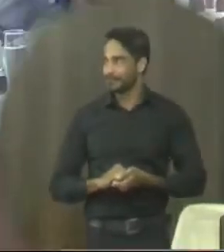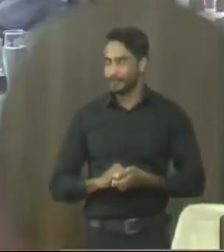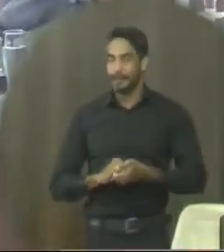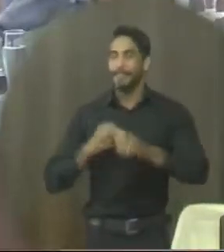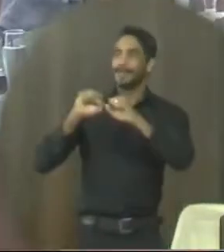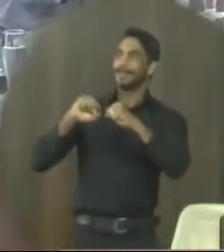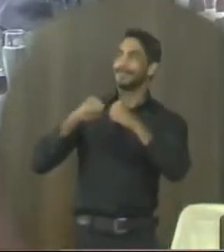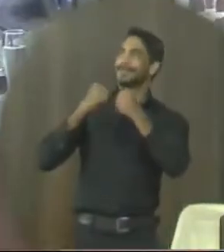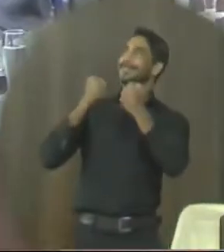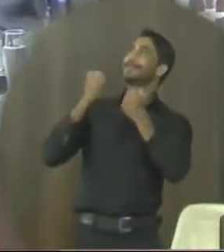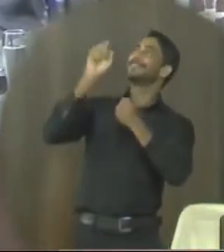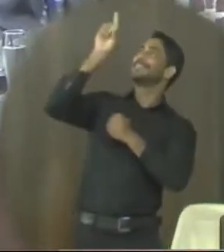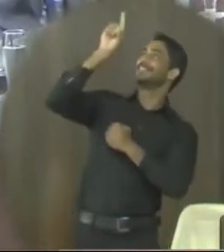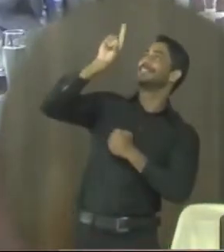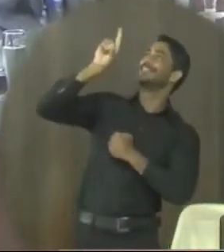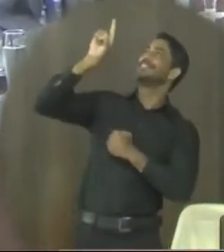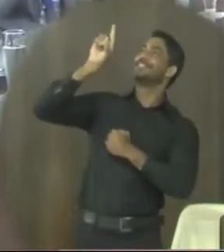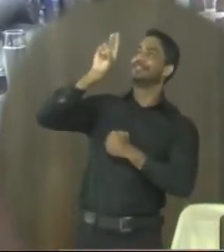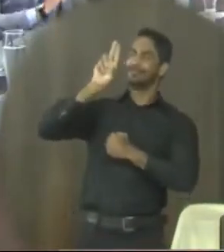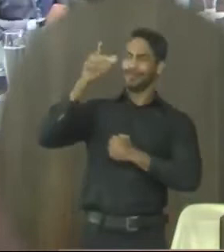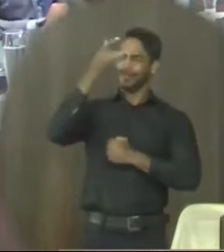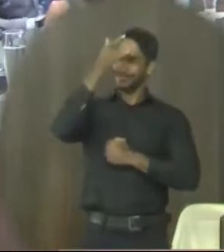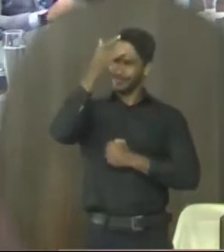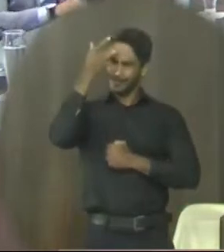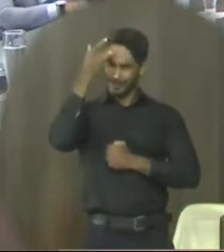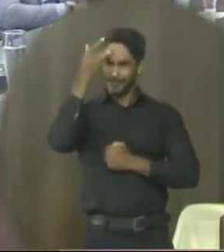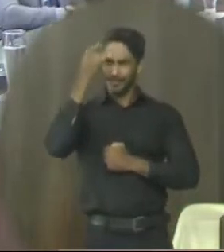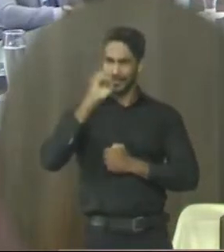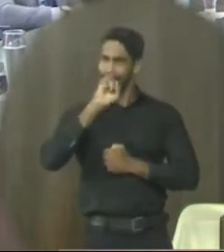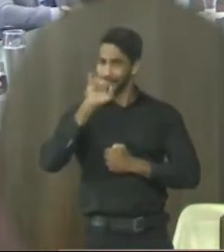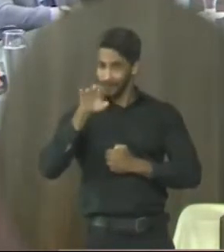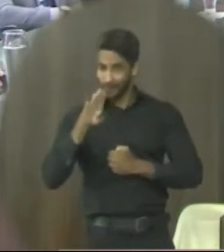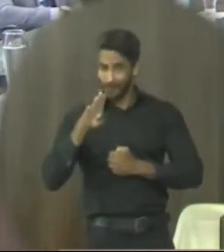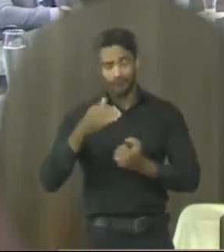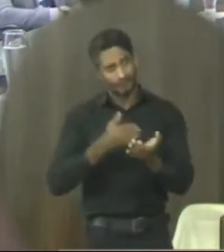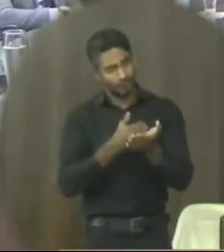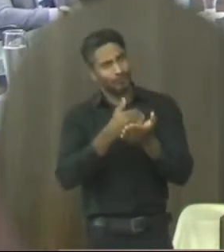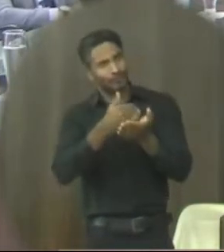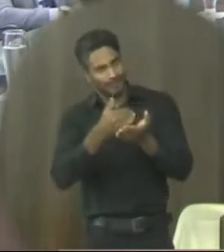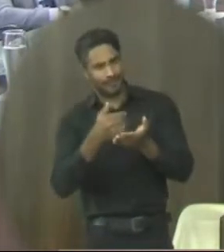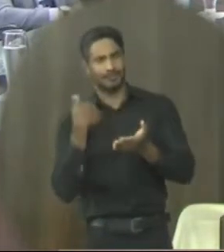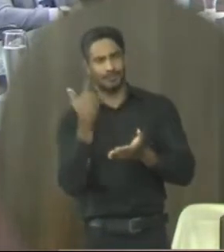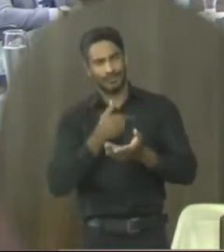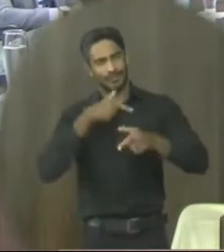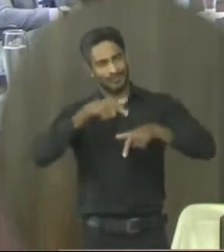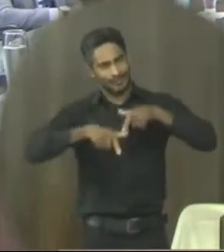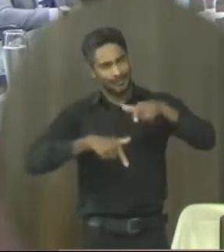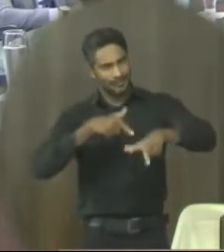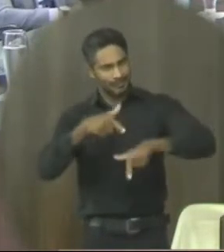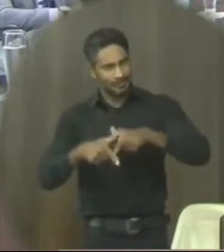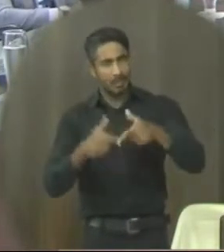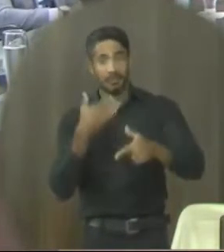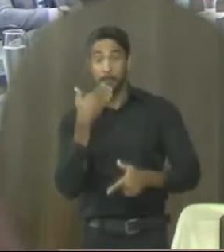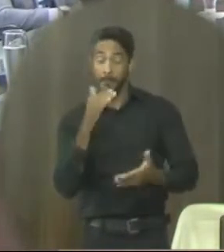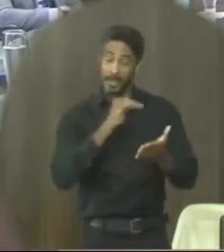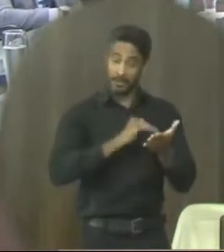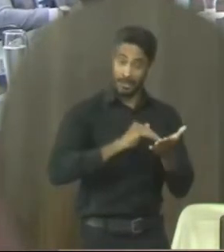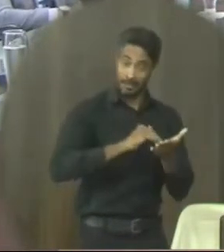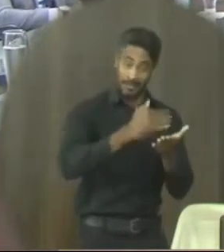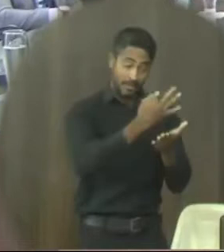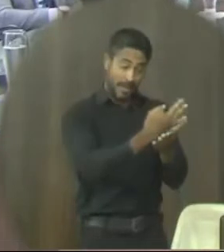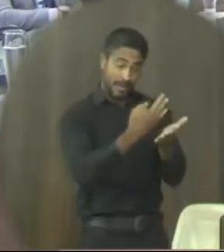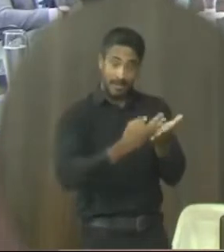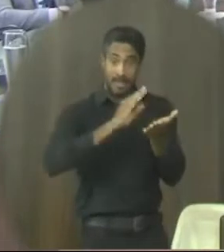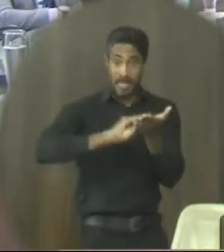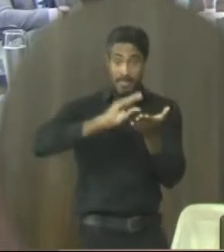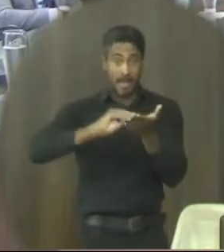Sob a proteção de Deus, em nome do povo janaubense, iniciamos os nossos trabalhos. Solicito ao senhor secretário faça a leitura